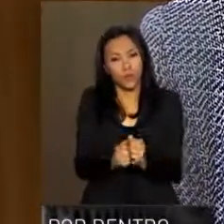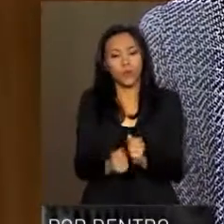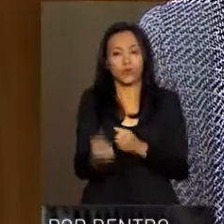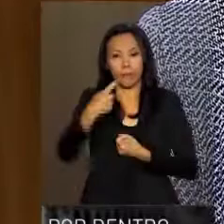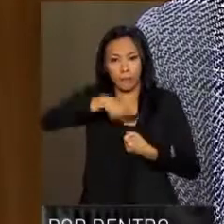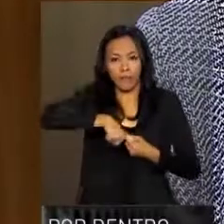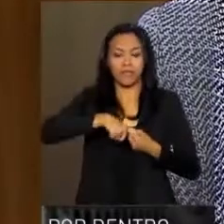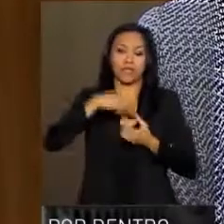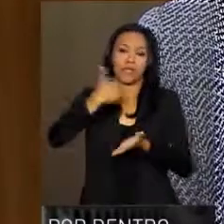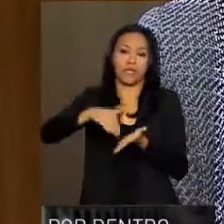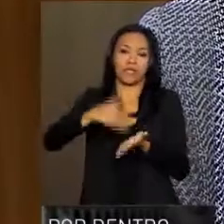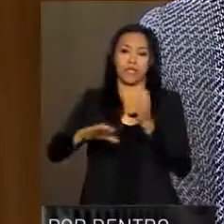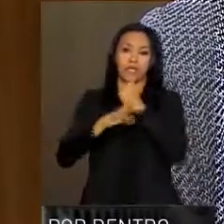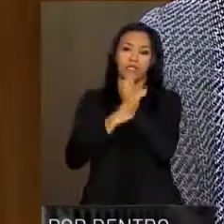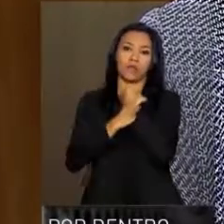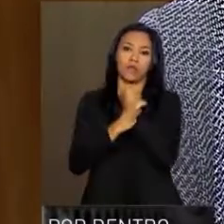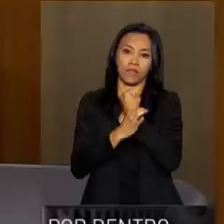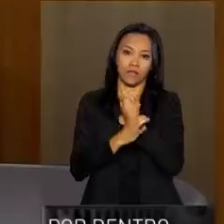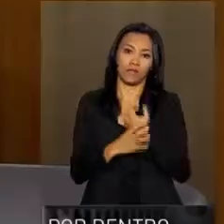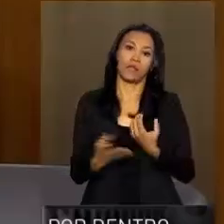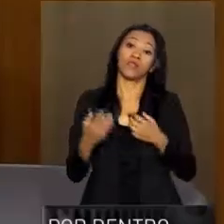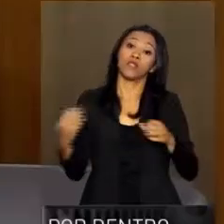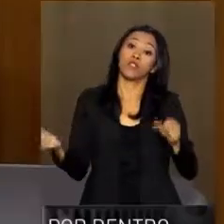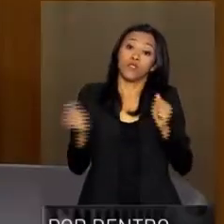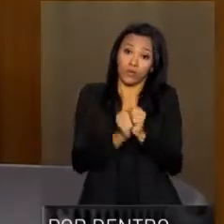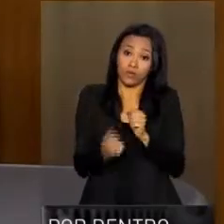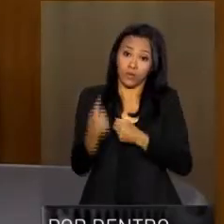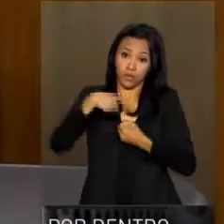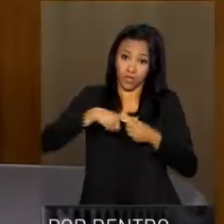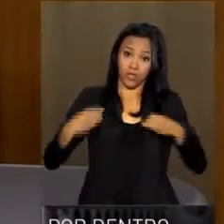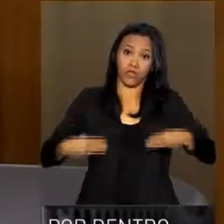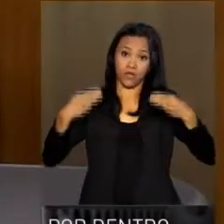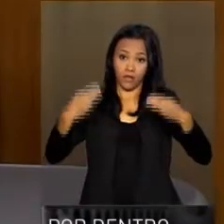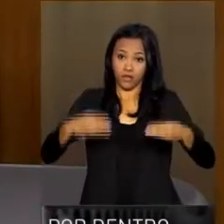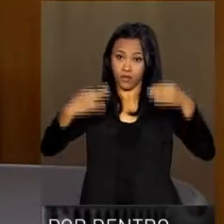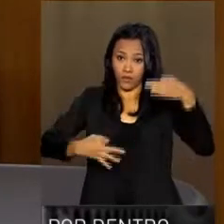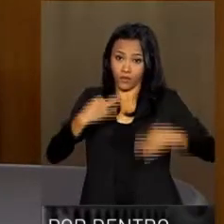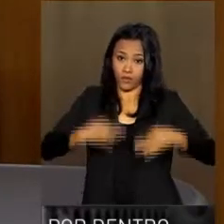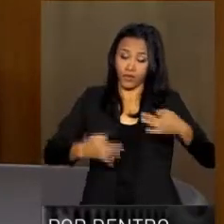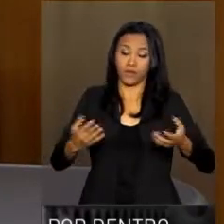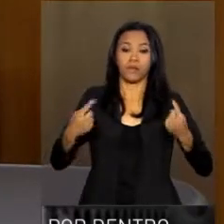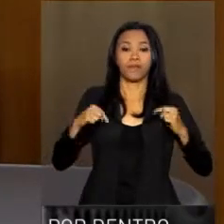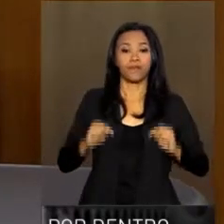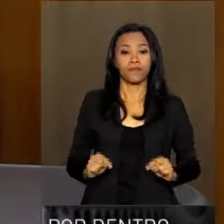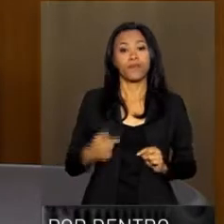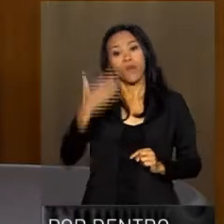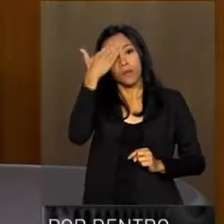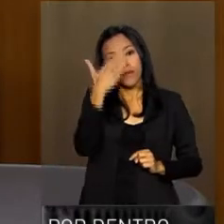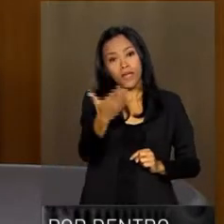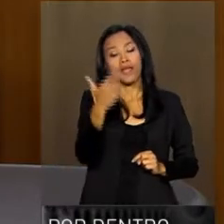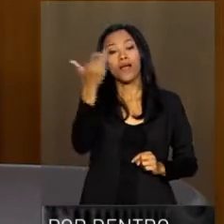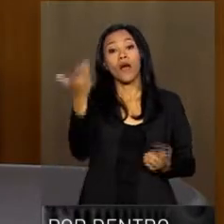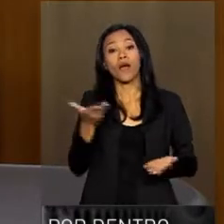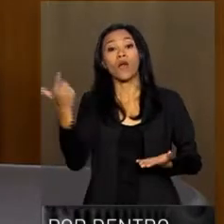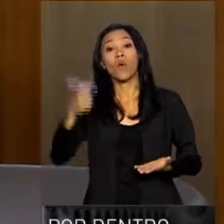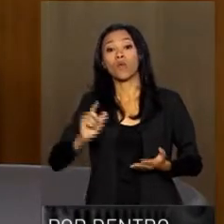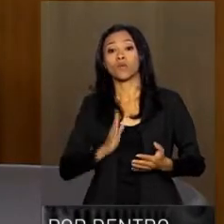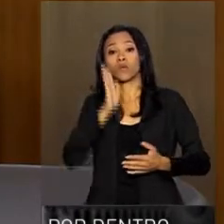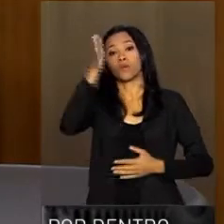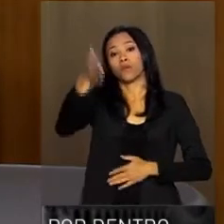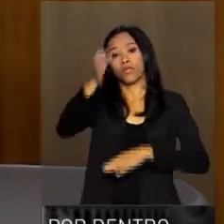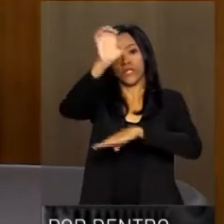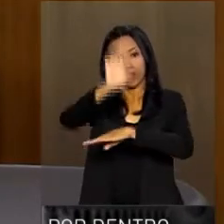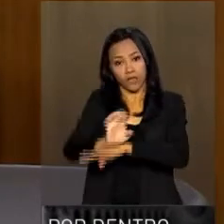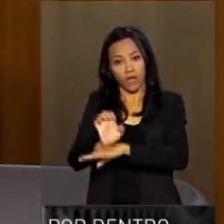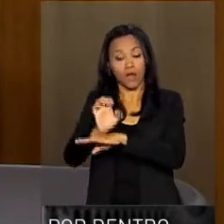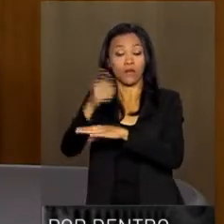estados através do ministério da justiça obrigada ruben salomão pela sua participação vamos agora ao ceará da rádio verdes mares